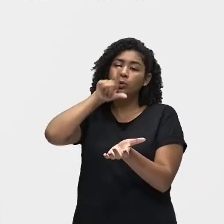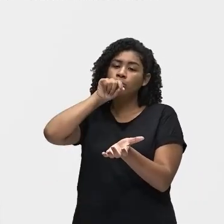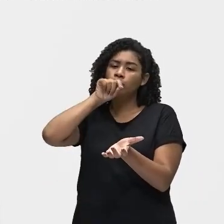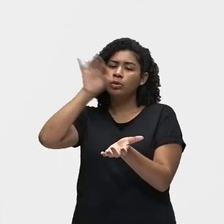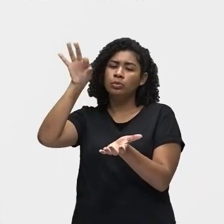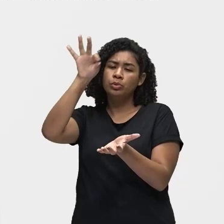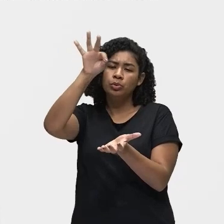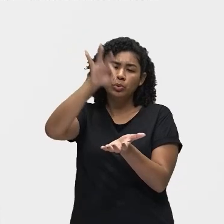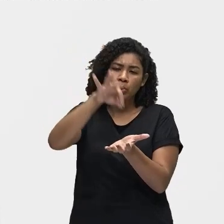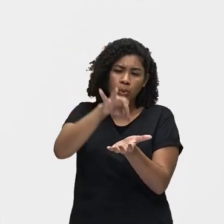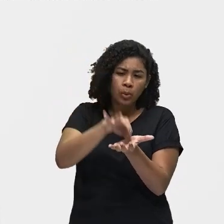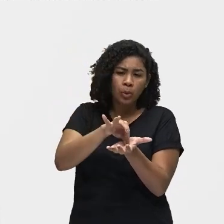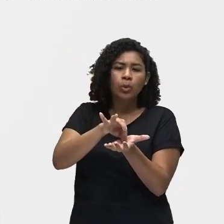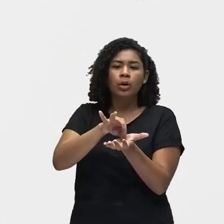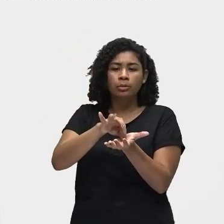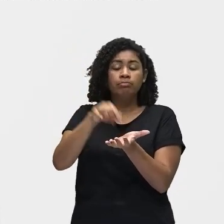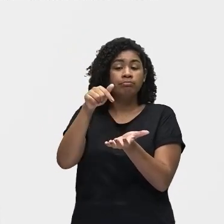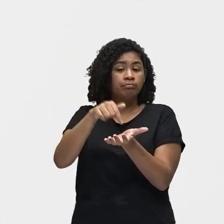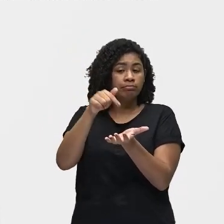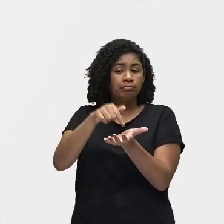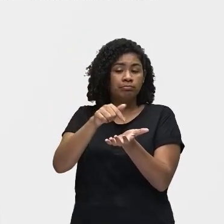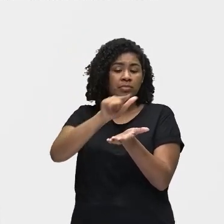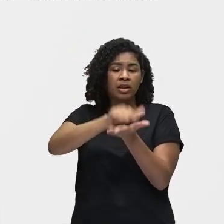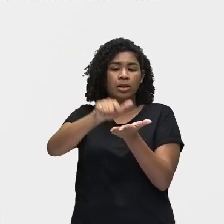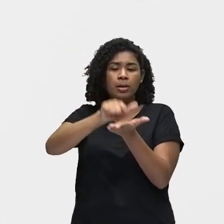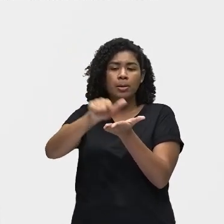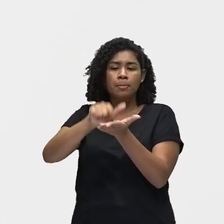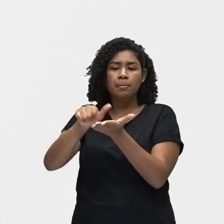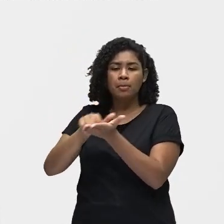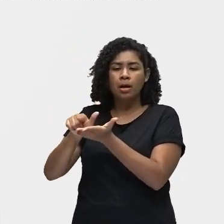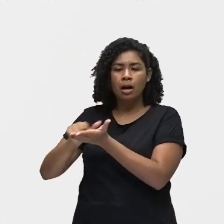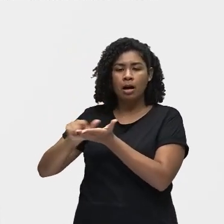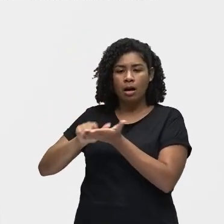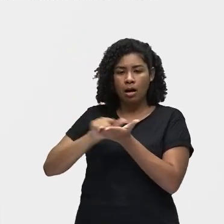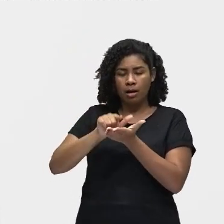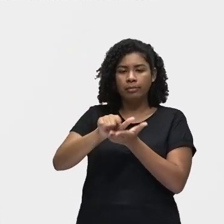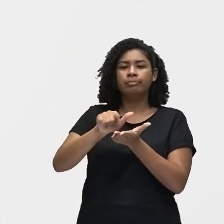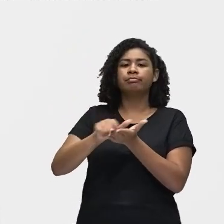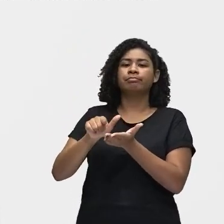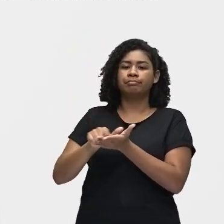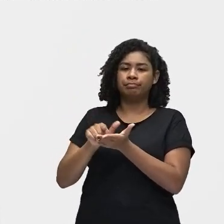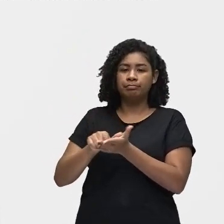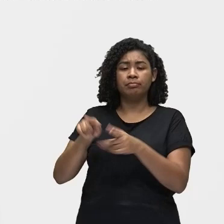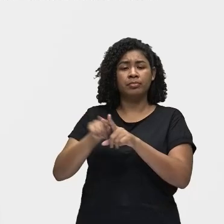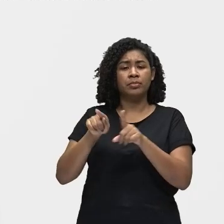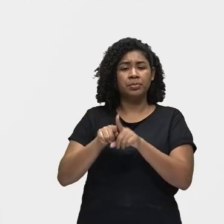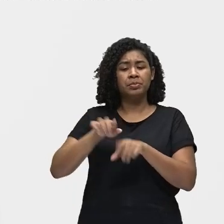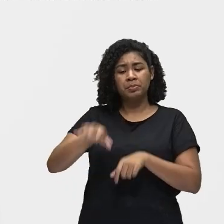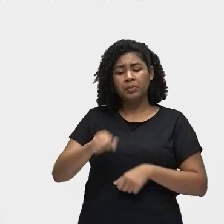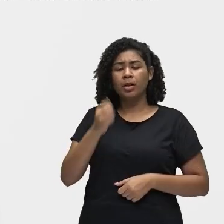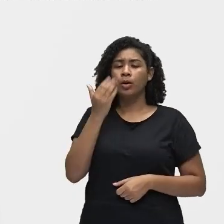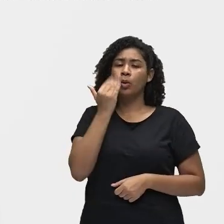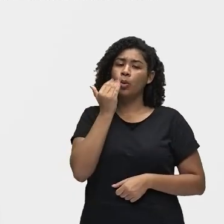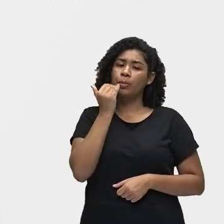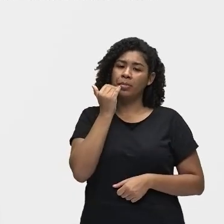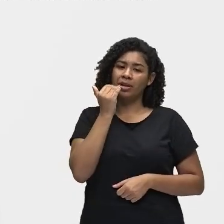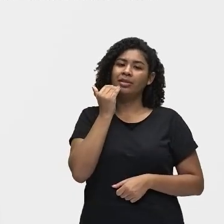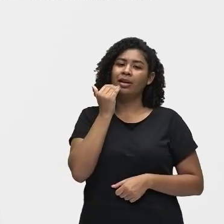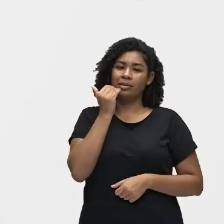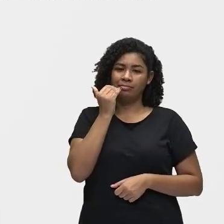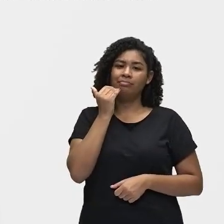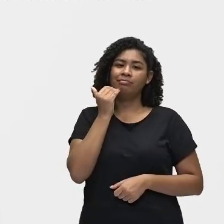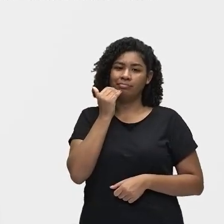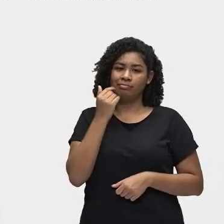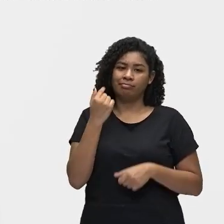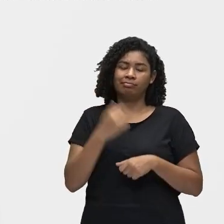do jacaré e faz a limpeza dos dentes dele e também retira alimento para ele, que ele também não